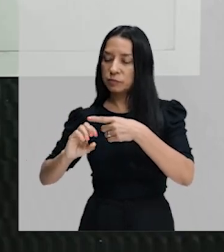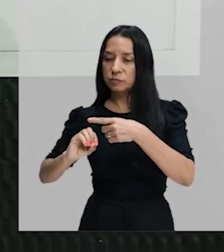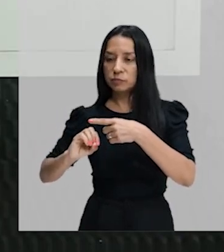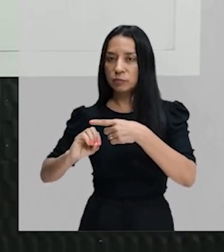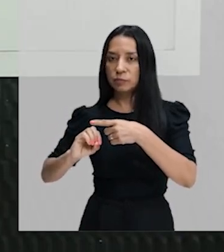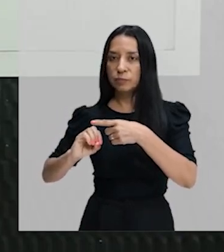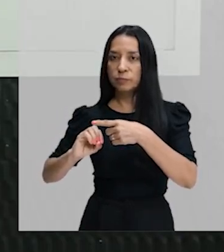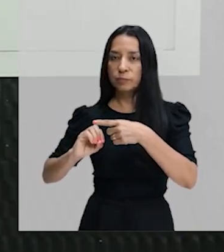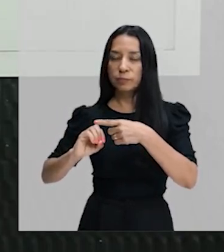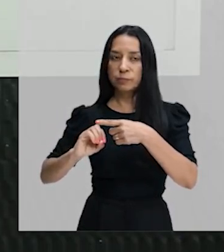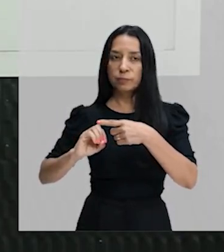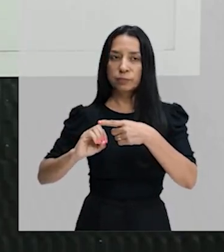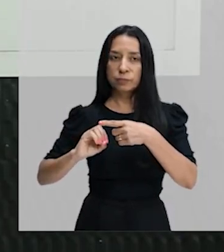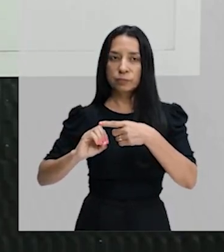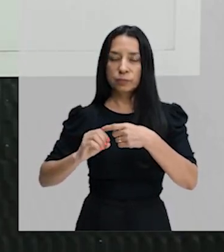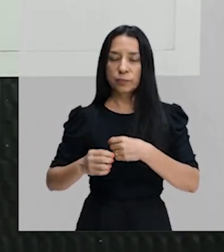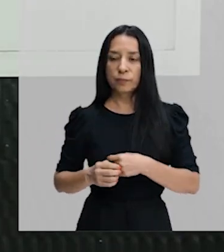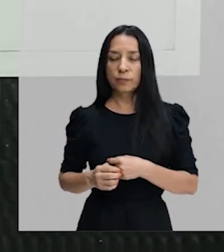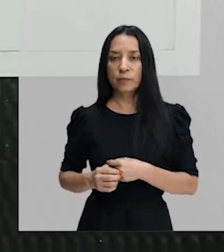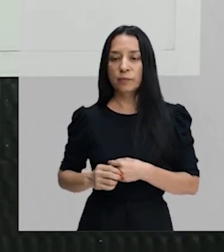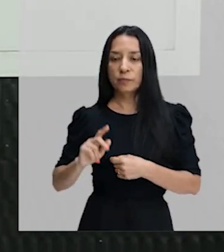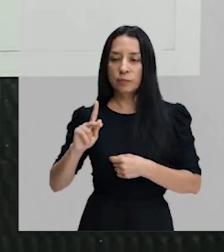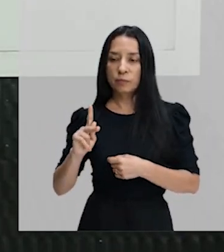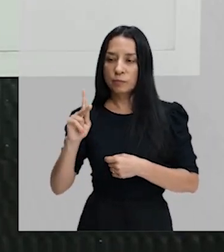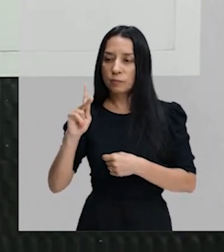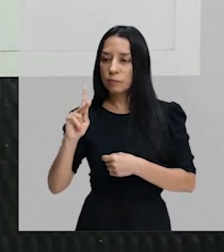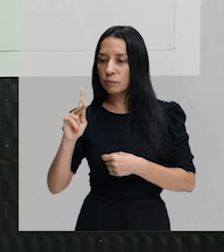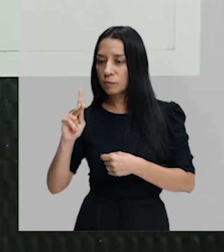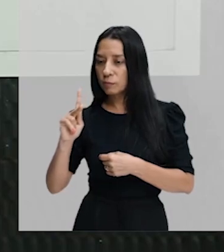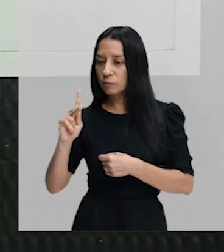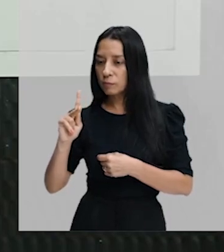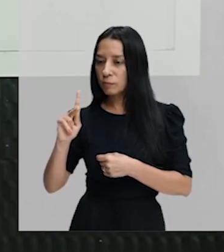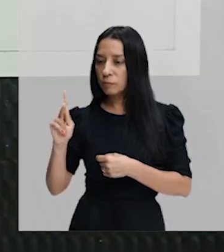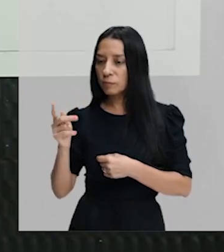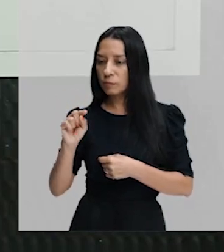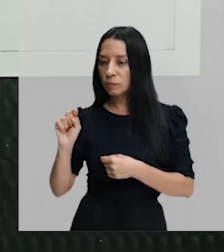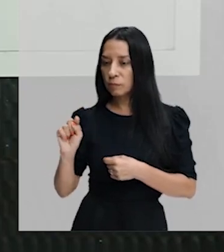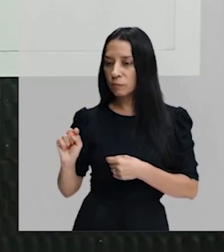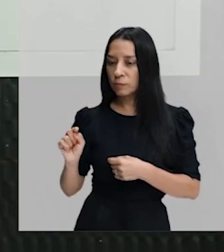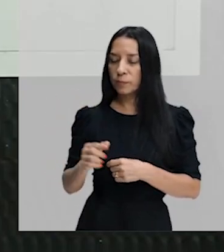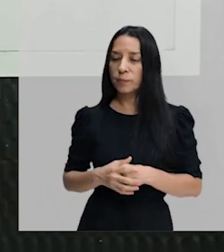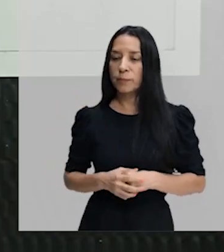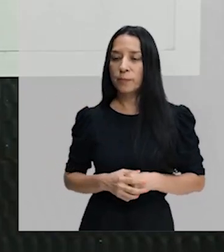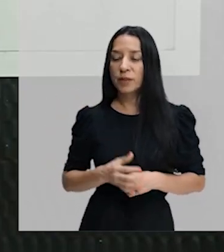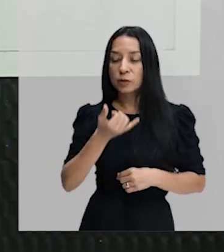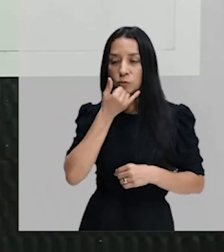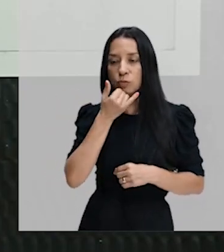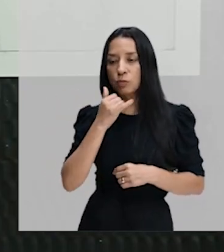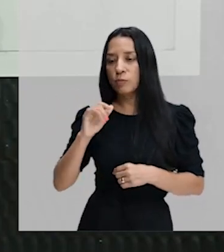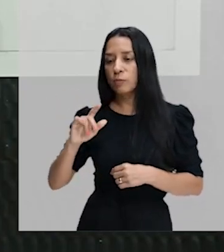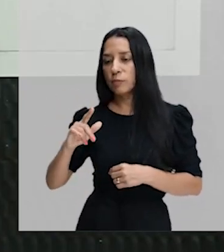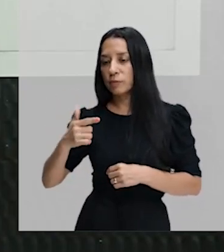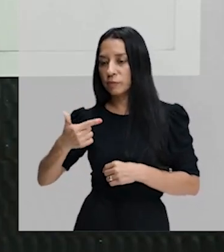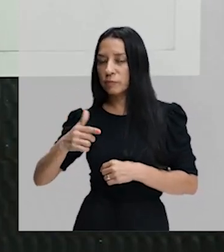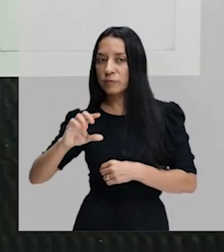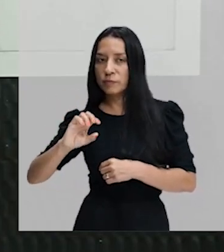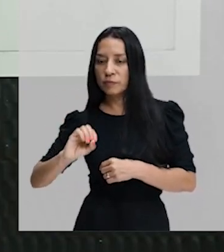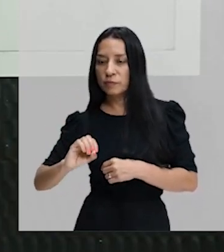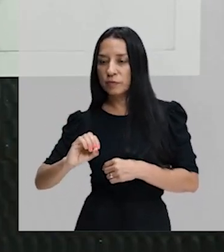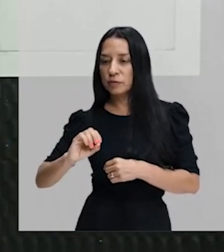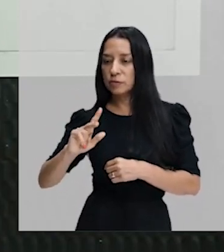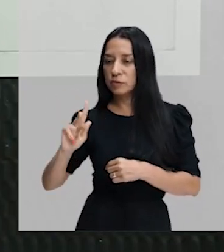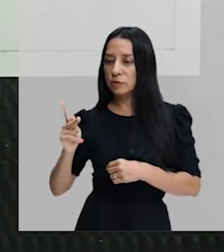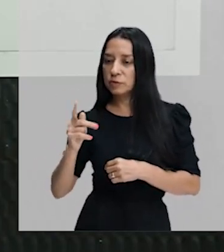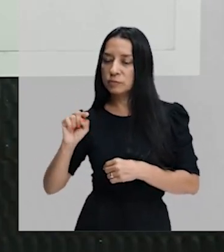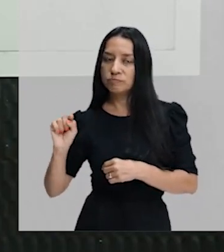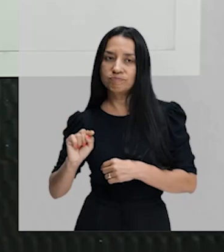né que ele é 20 então aqui eu posso cancelar